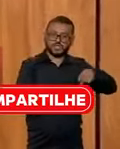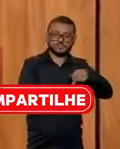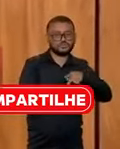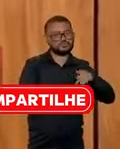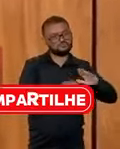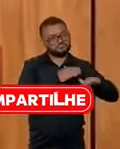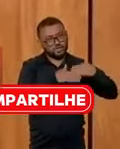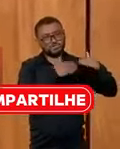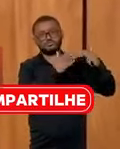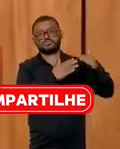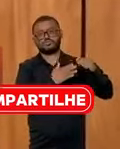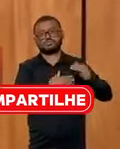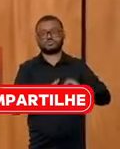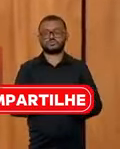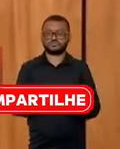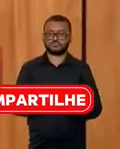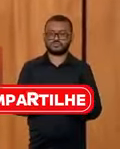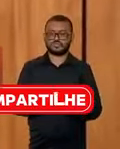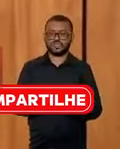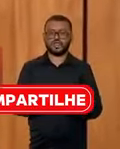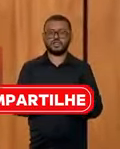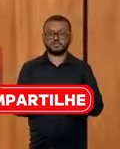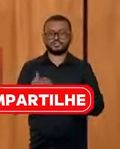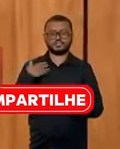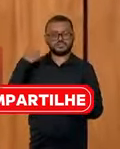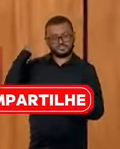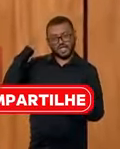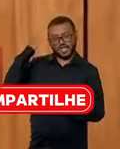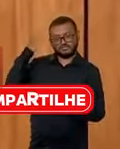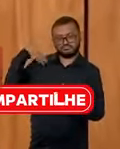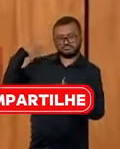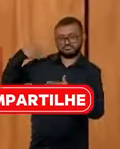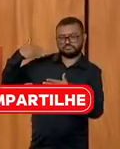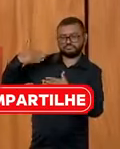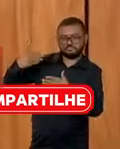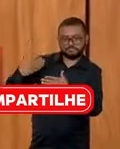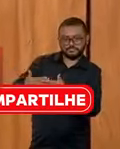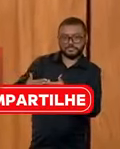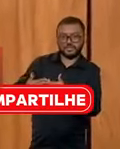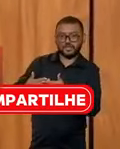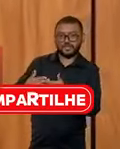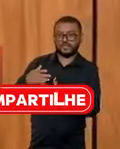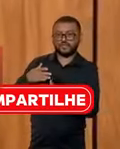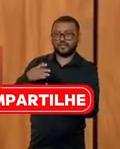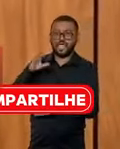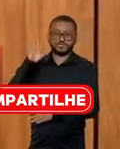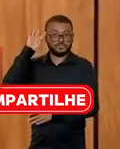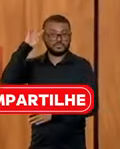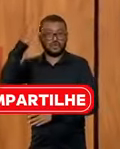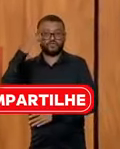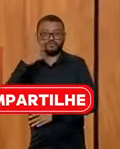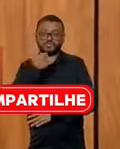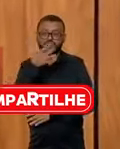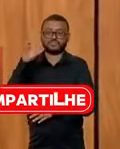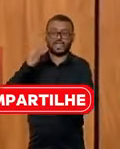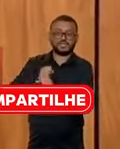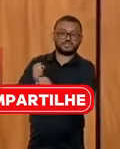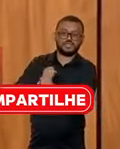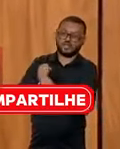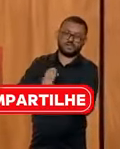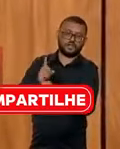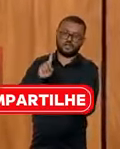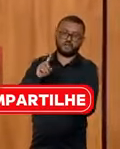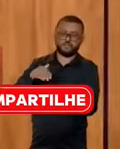Aí, esse é um processo histórico, Joaquim. Essa coisa não se resolve numa década. Essa coisa vai levar